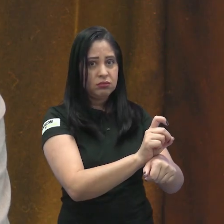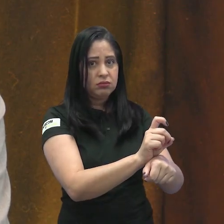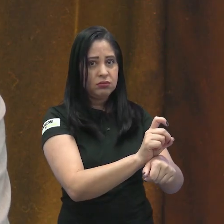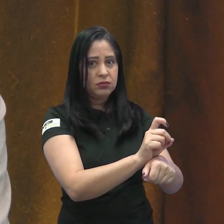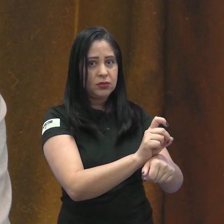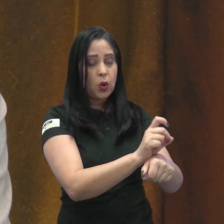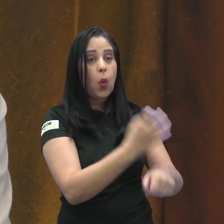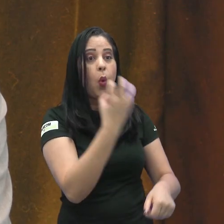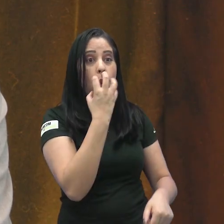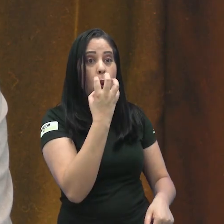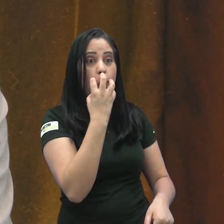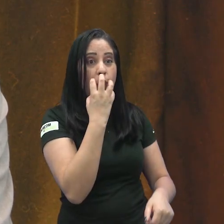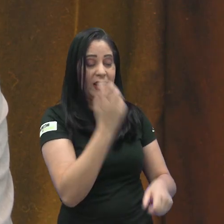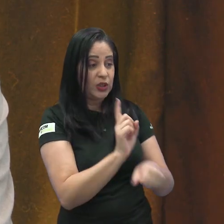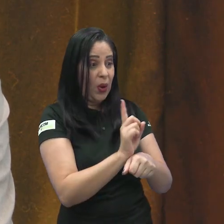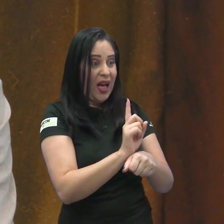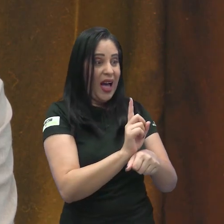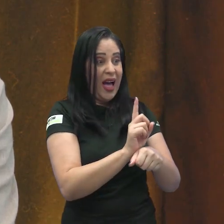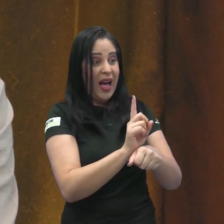sente